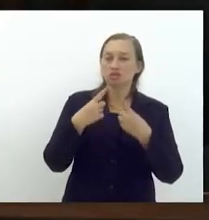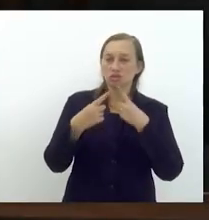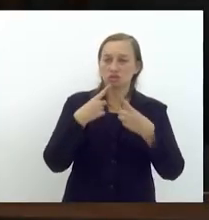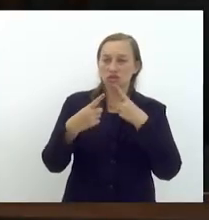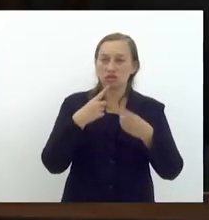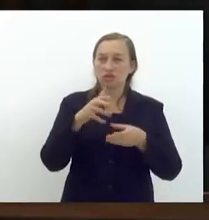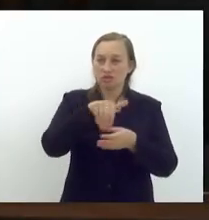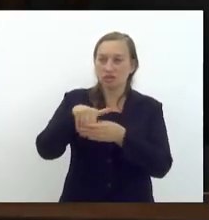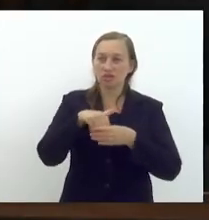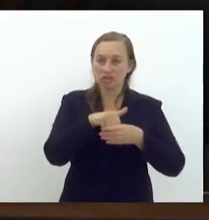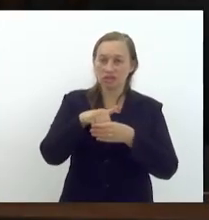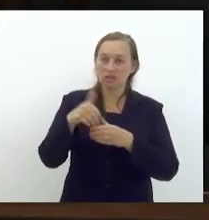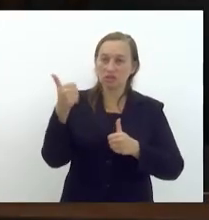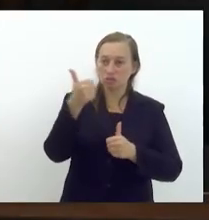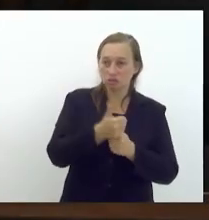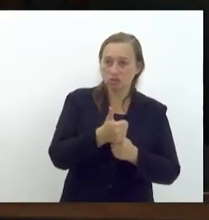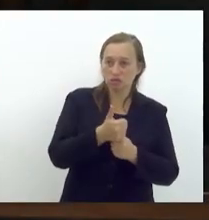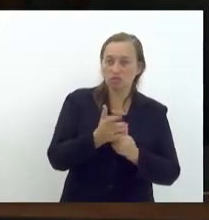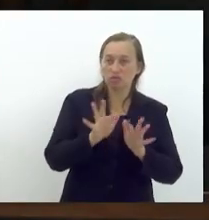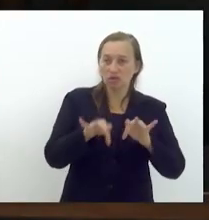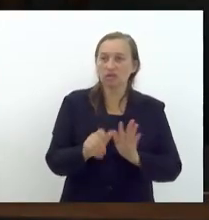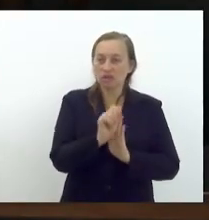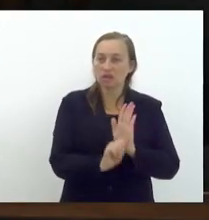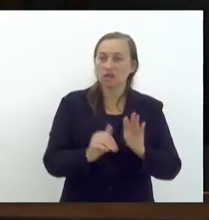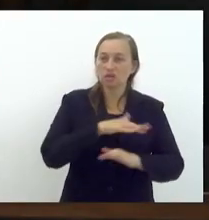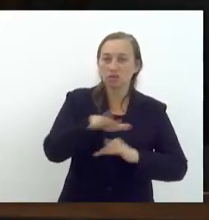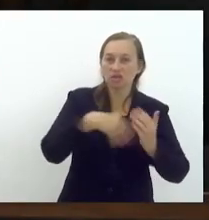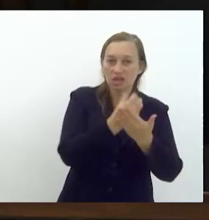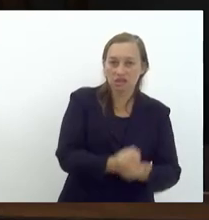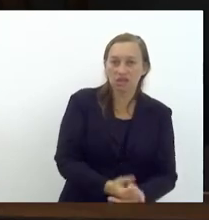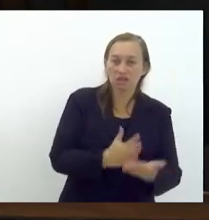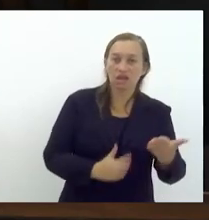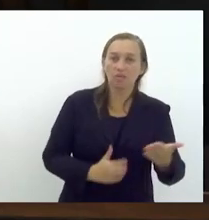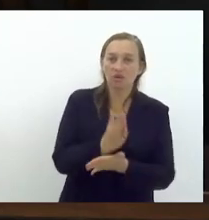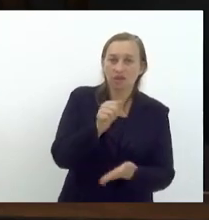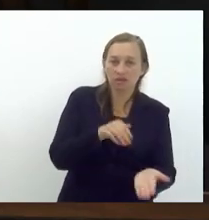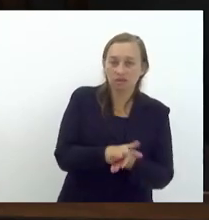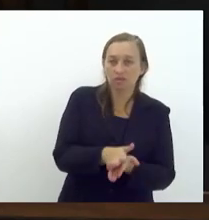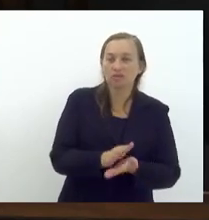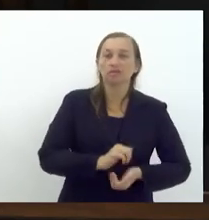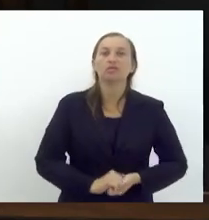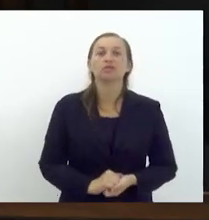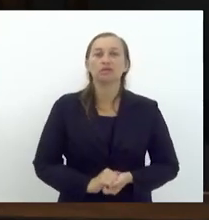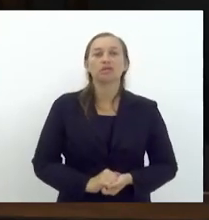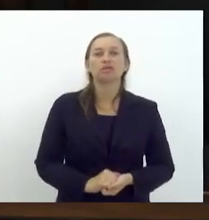substitutivo conforme o final de redação senhores que a própria Manias Como estão aprovado